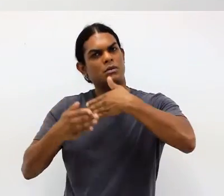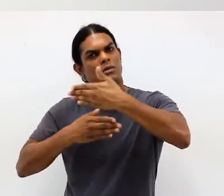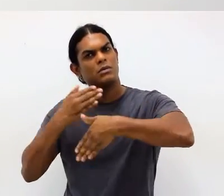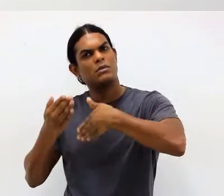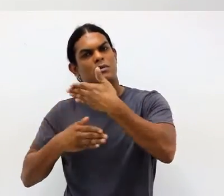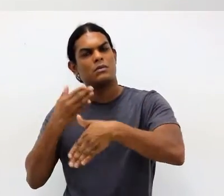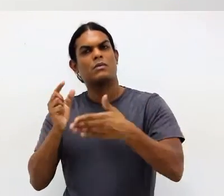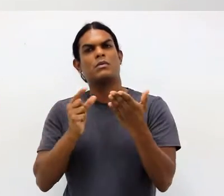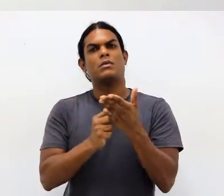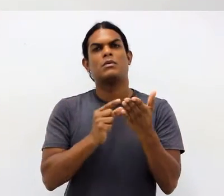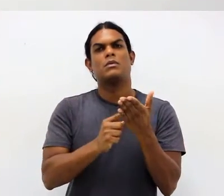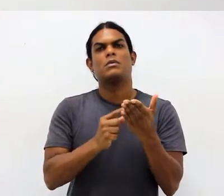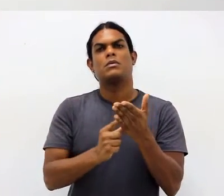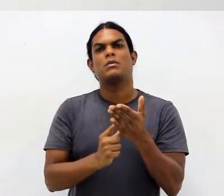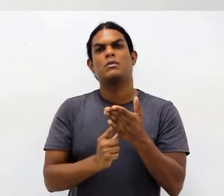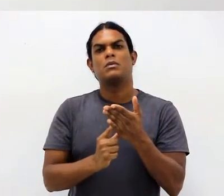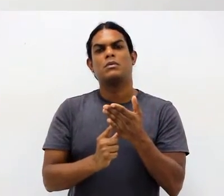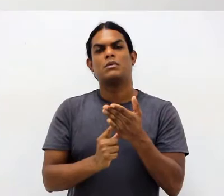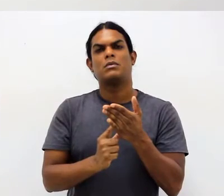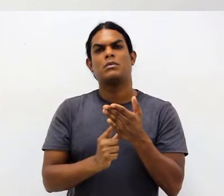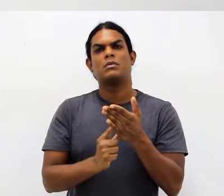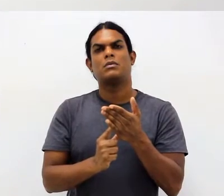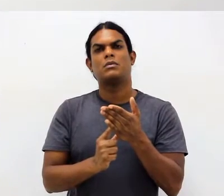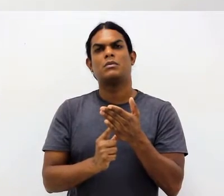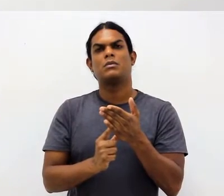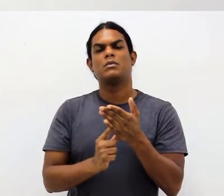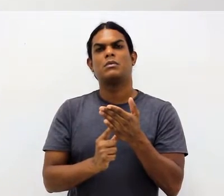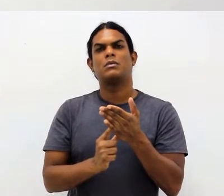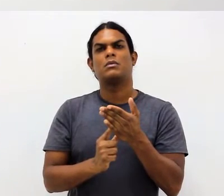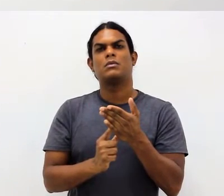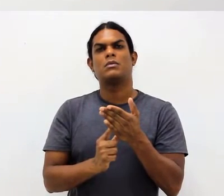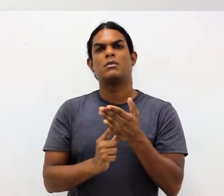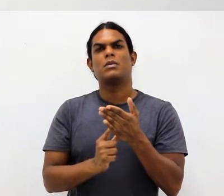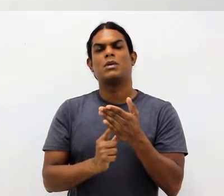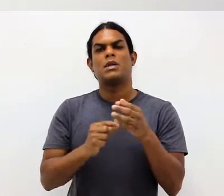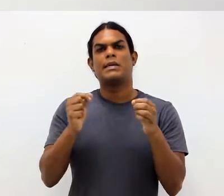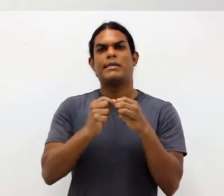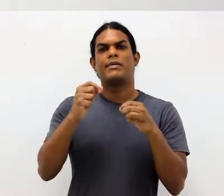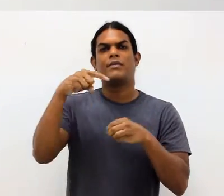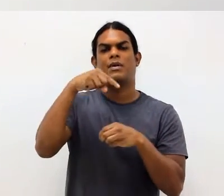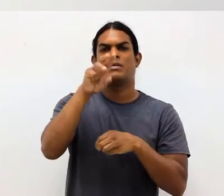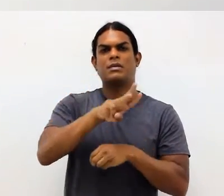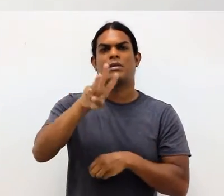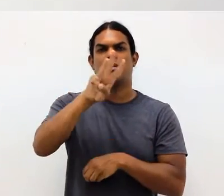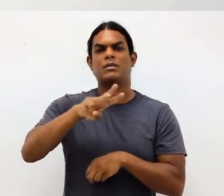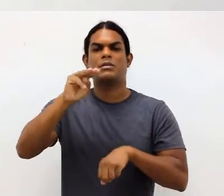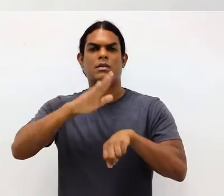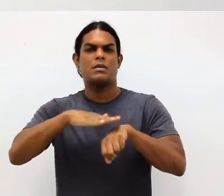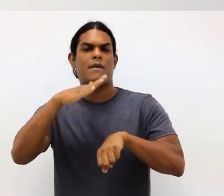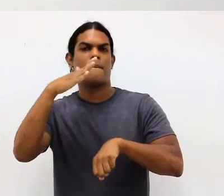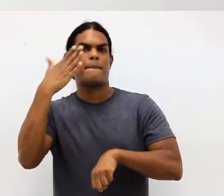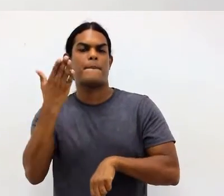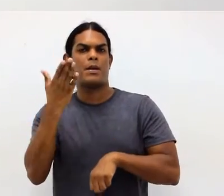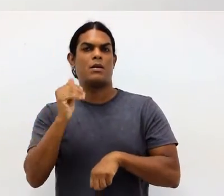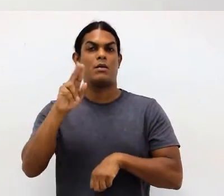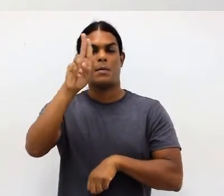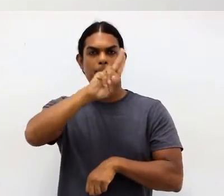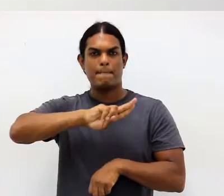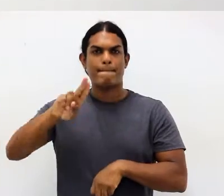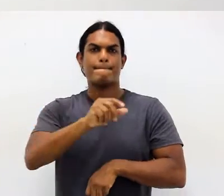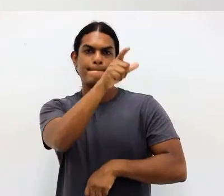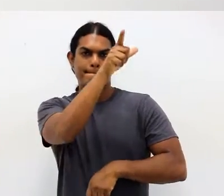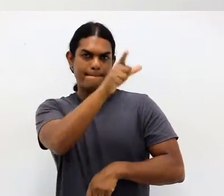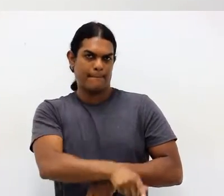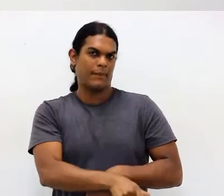é desenvolver aplicativos que aproveitem o efeito da rede para tornar melhor quanto mais usado pelos